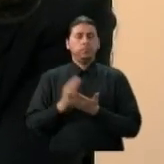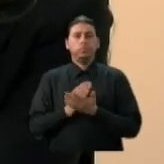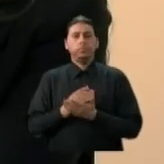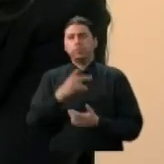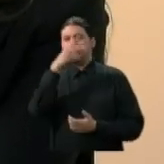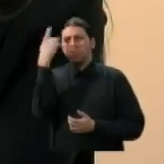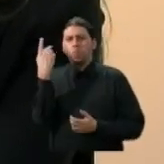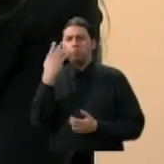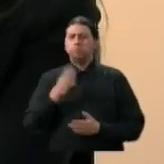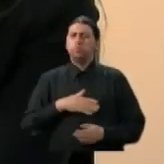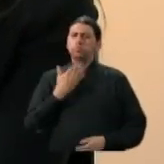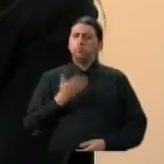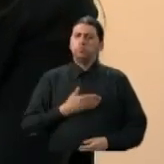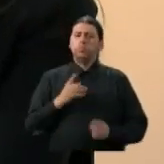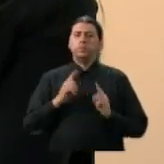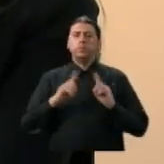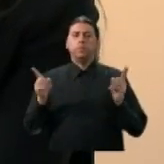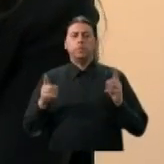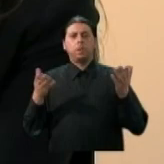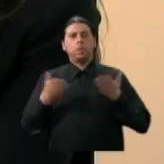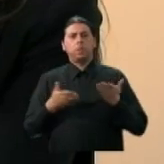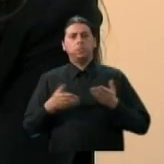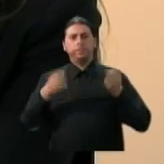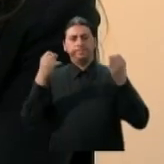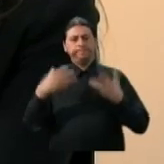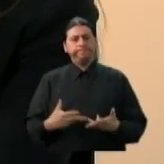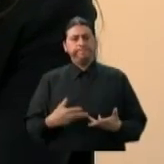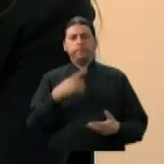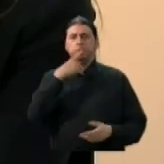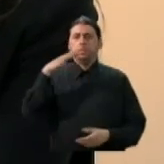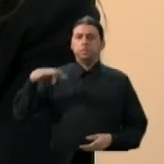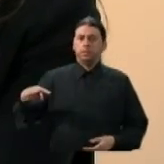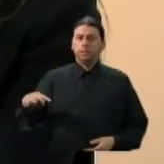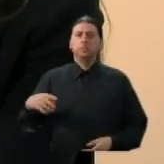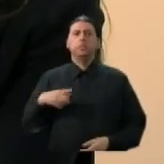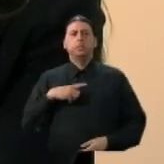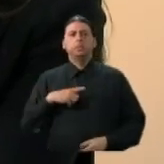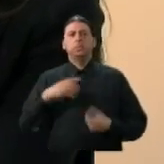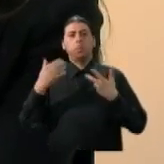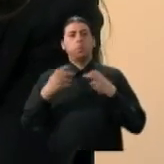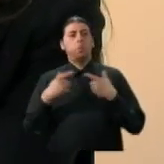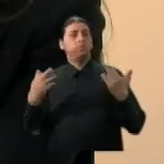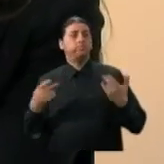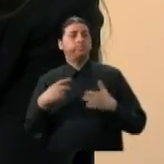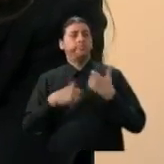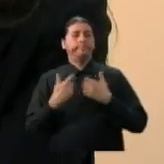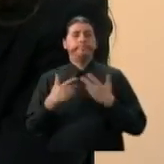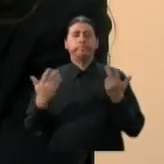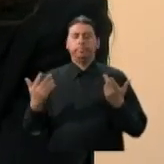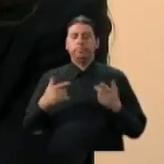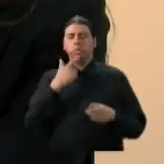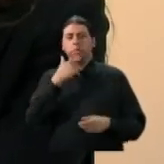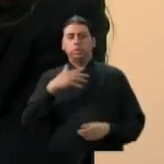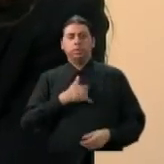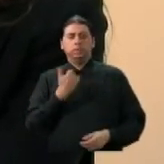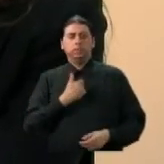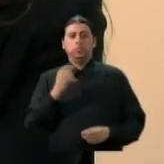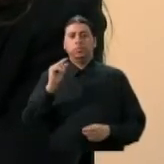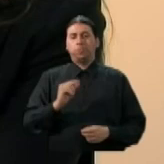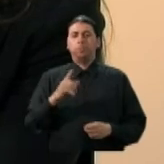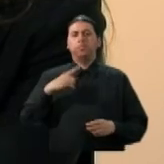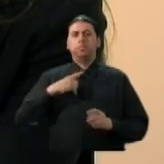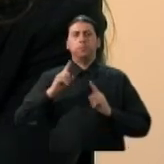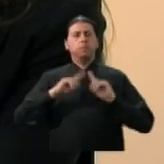se assustam, né? Ah, mas agora tem que explicar para os meninos, tem que levar os meninos. Então, assim, tem que aproveitar o momento,